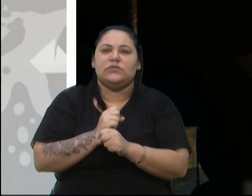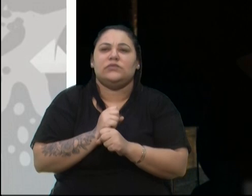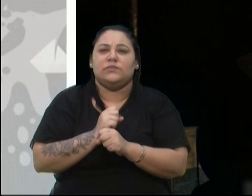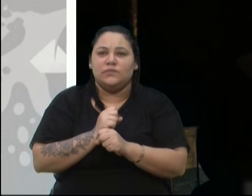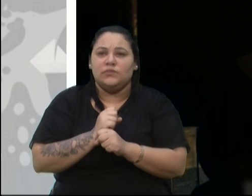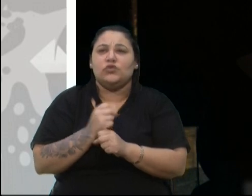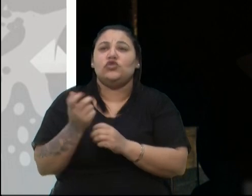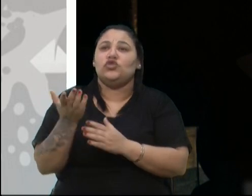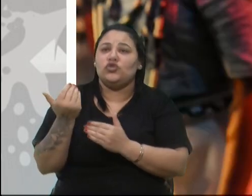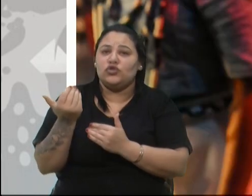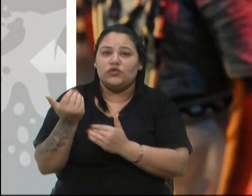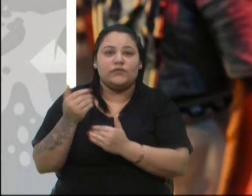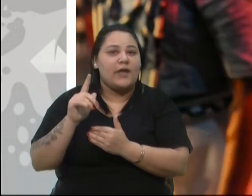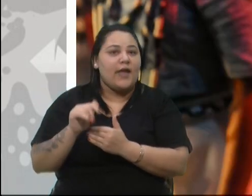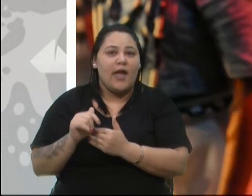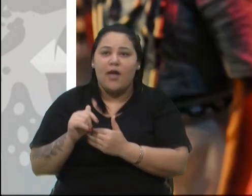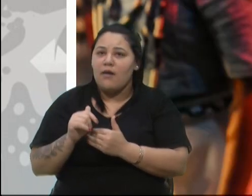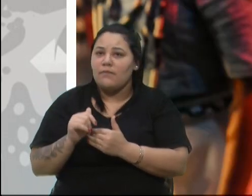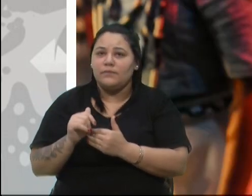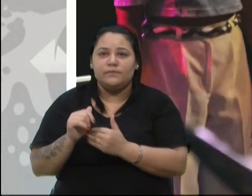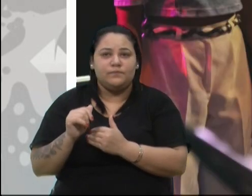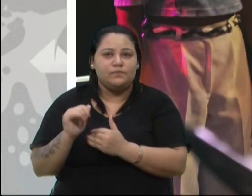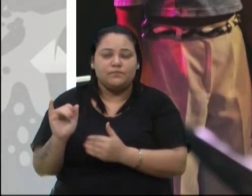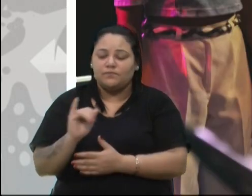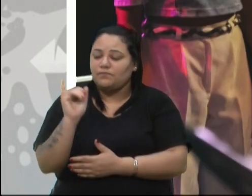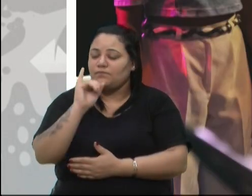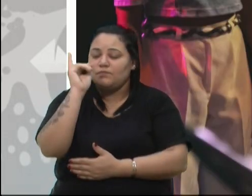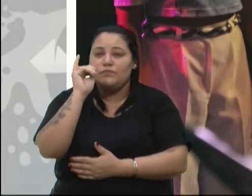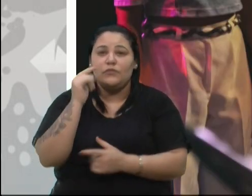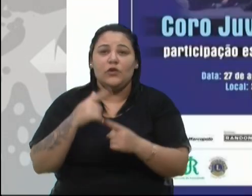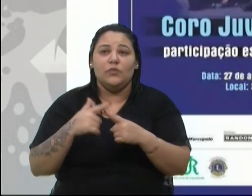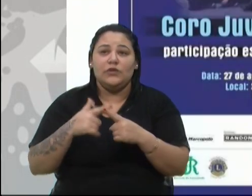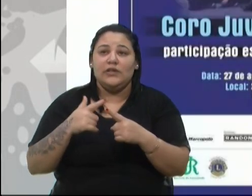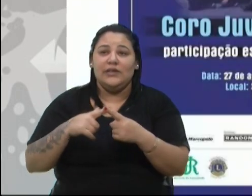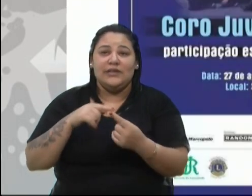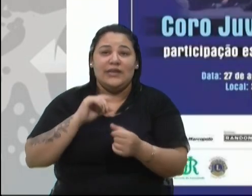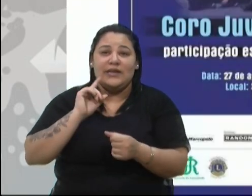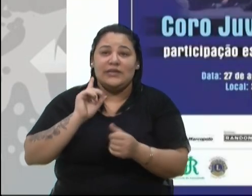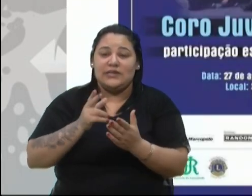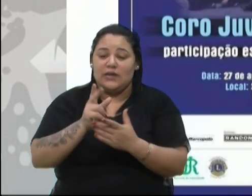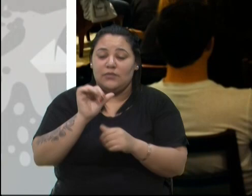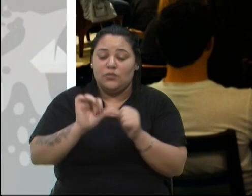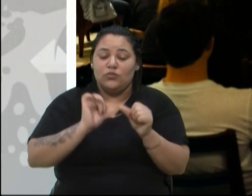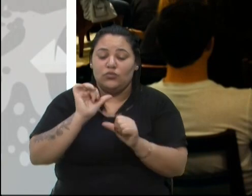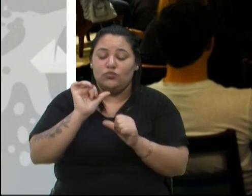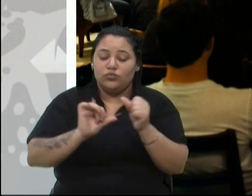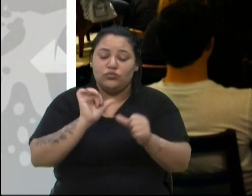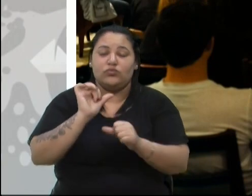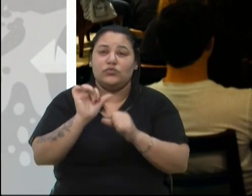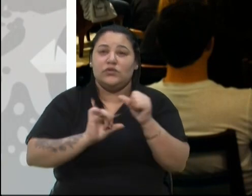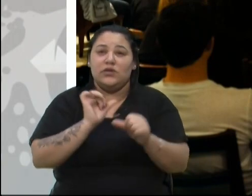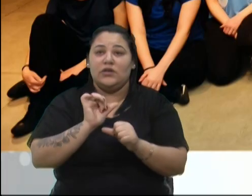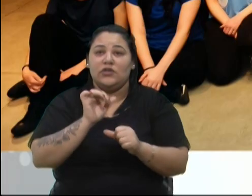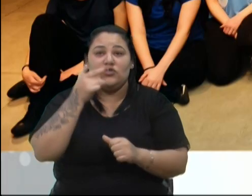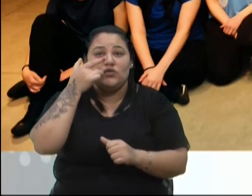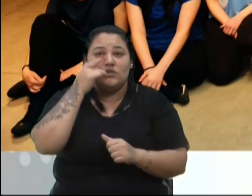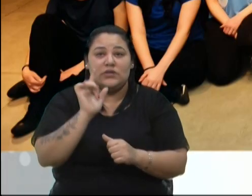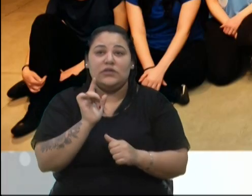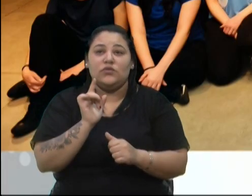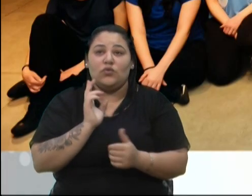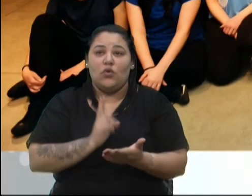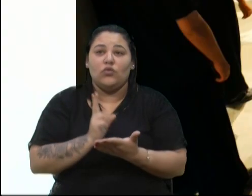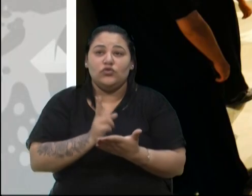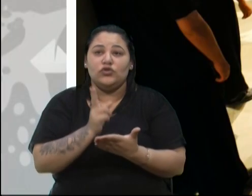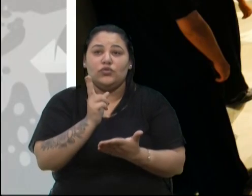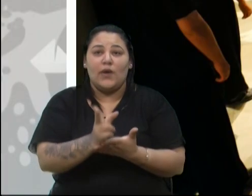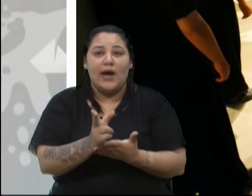uma façanha. O coro é mutável, muda elenco anualmente. E conseguir manter o mesmo espetáculo por tanto tempo, e no meio de uma pandemia,